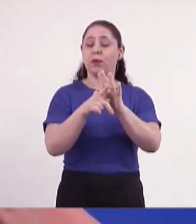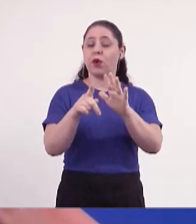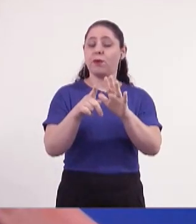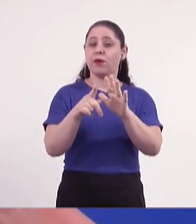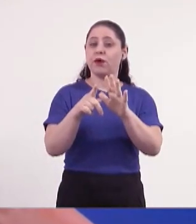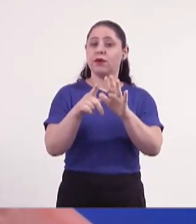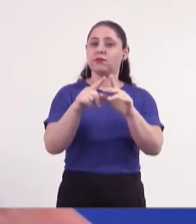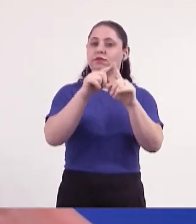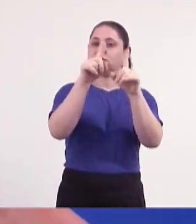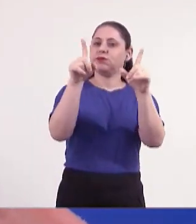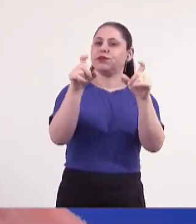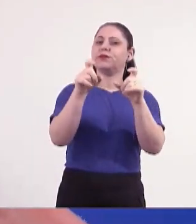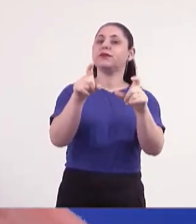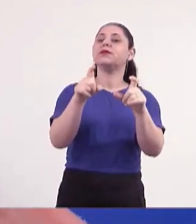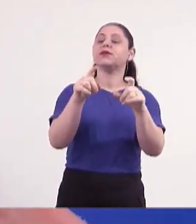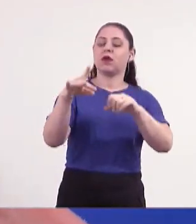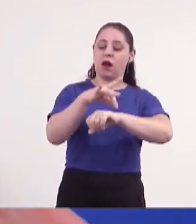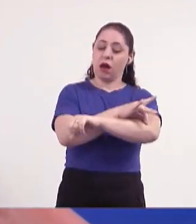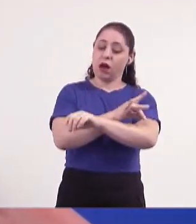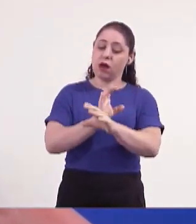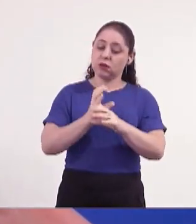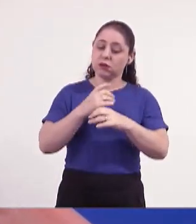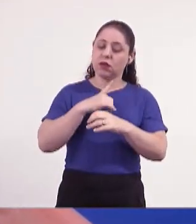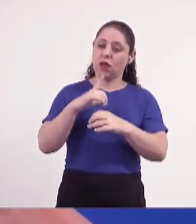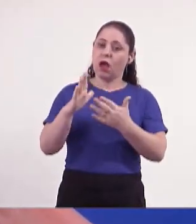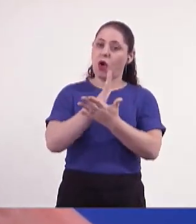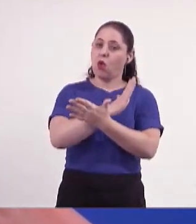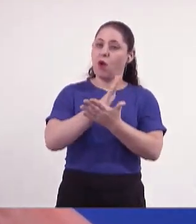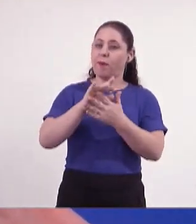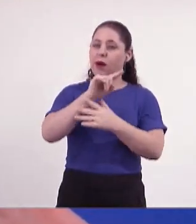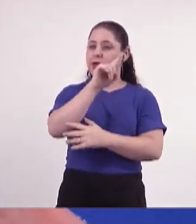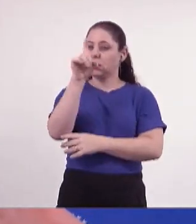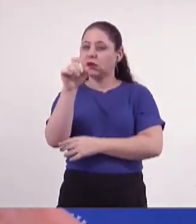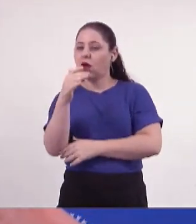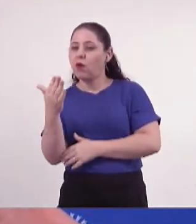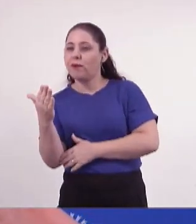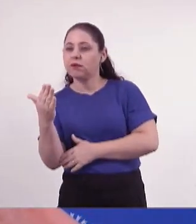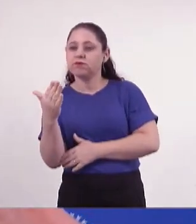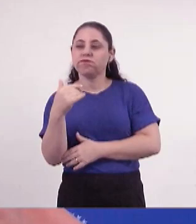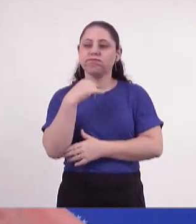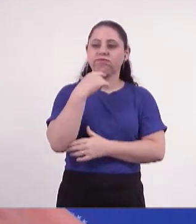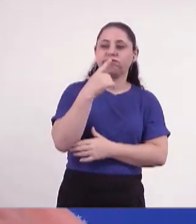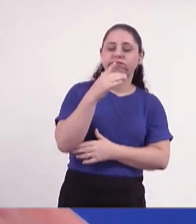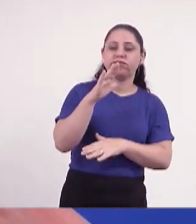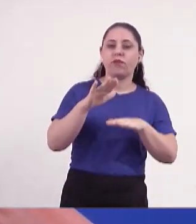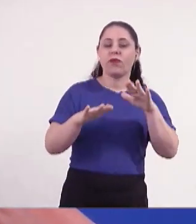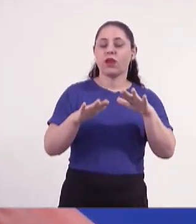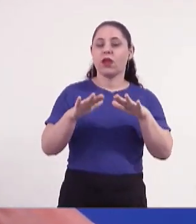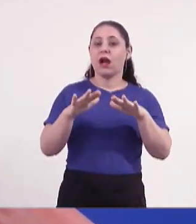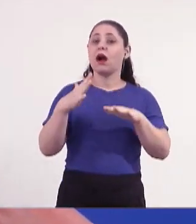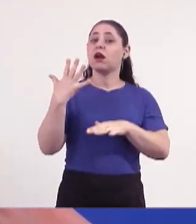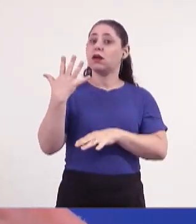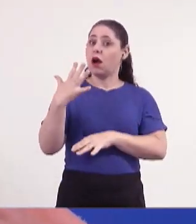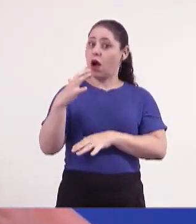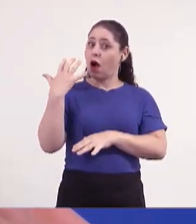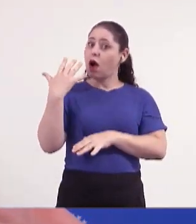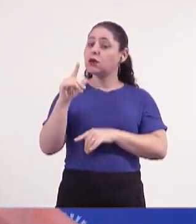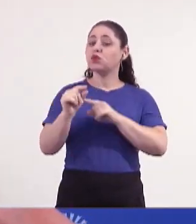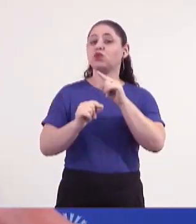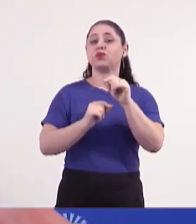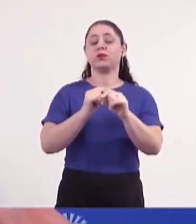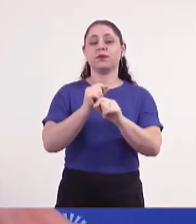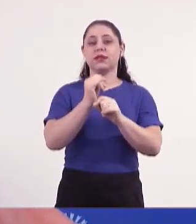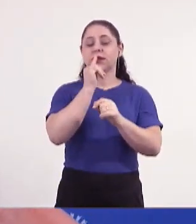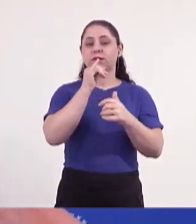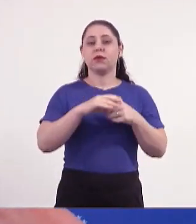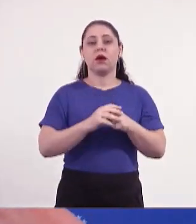questão da engenharia do projeto. Nós temos questões que são muito caras para nós, que é a questão, por exemplo,